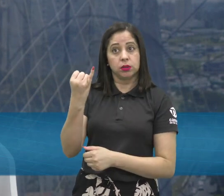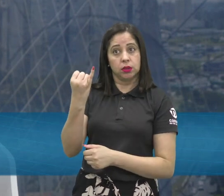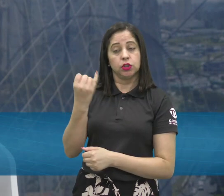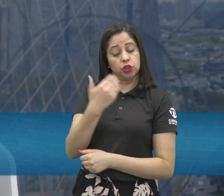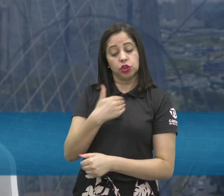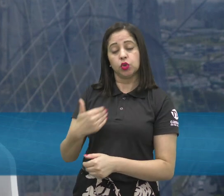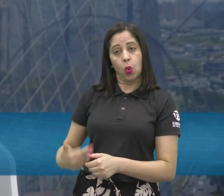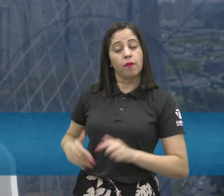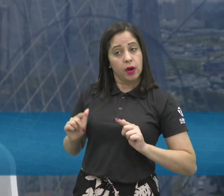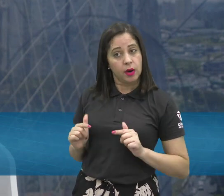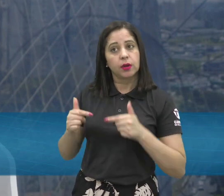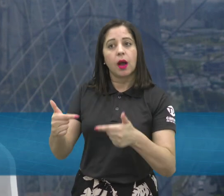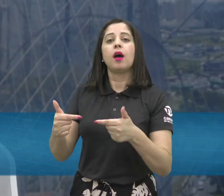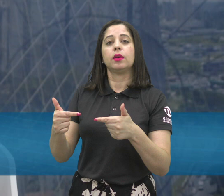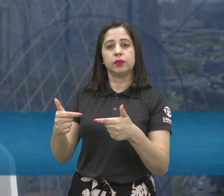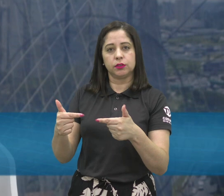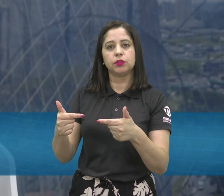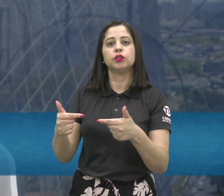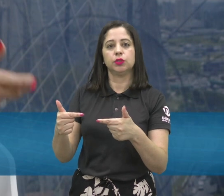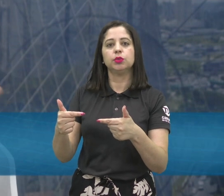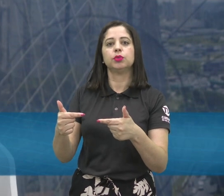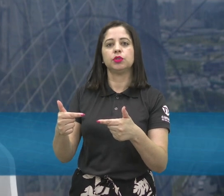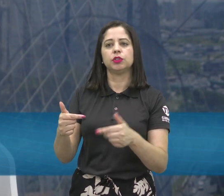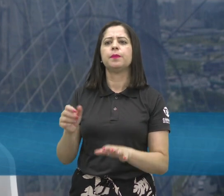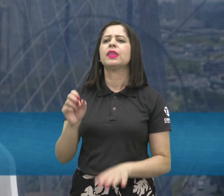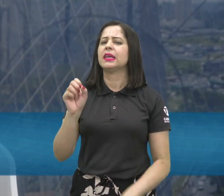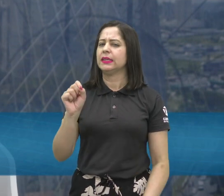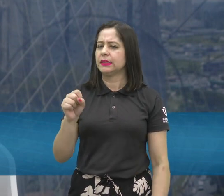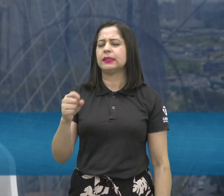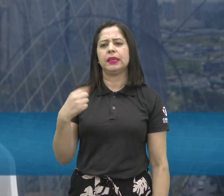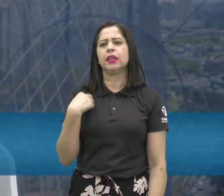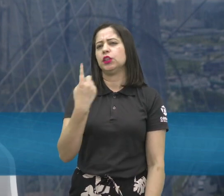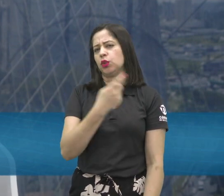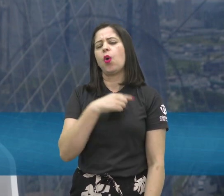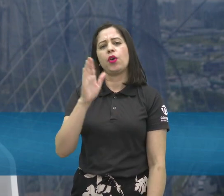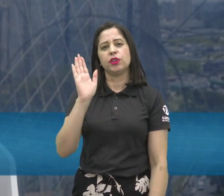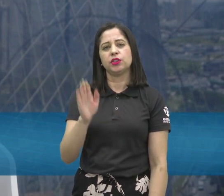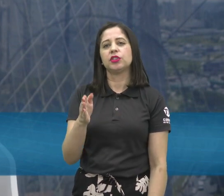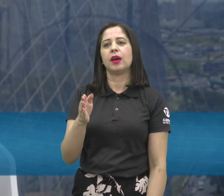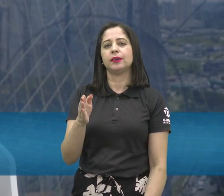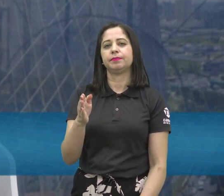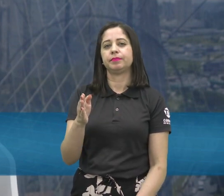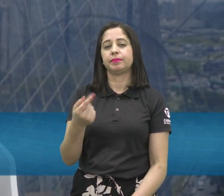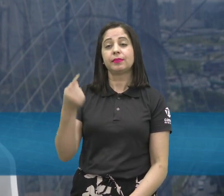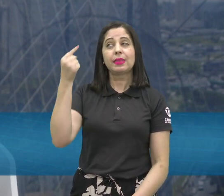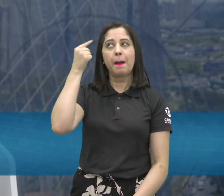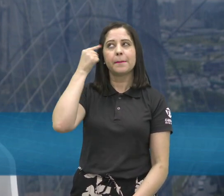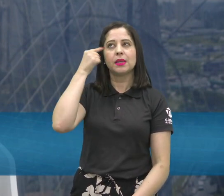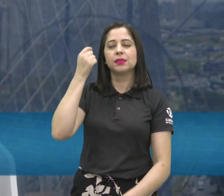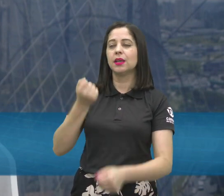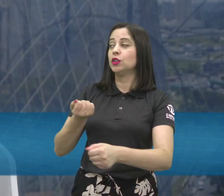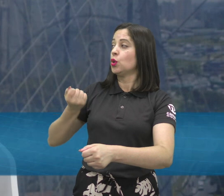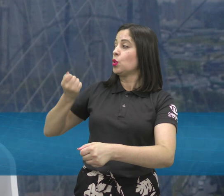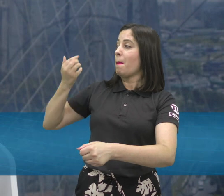né, distante, mas não, a gente já avançou, né, aí se for olhar de como nasceu o serviço social, né, ele nasce